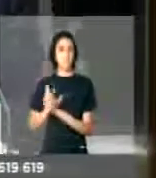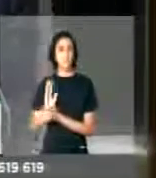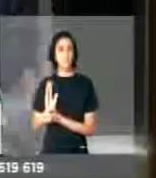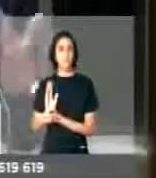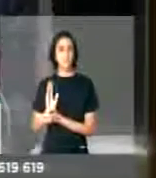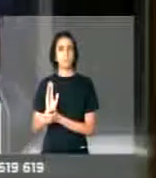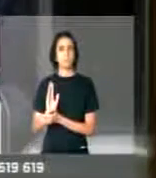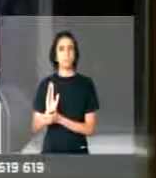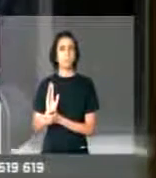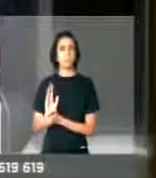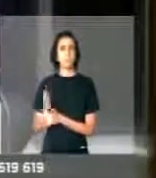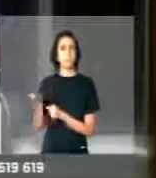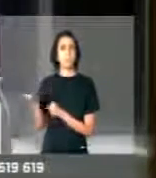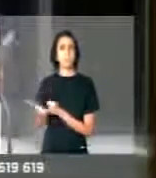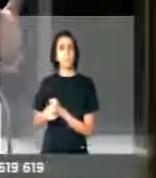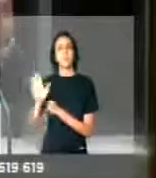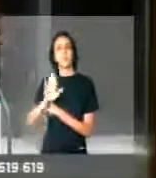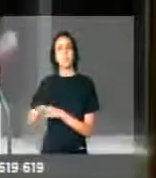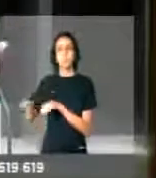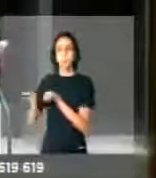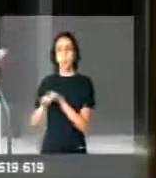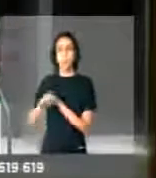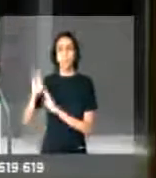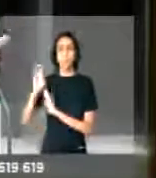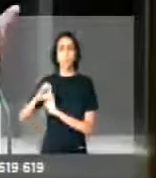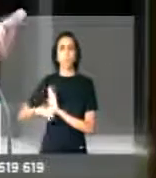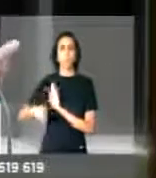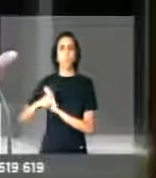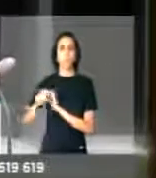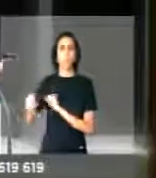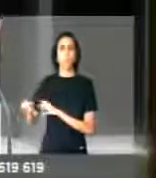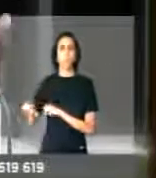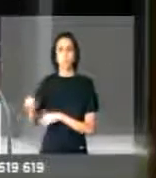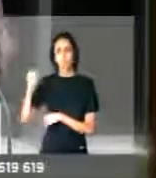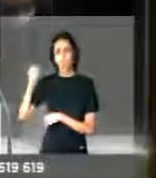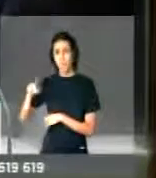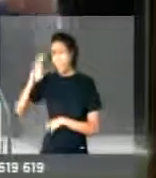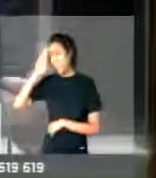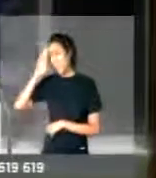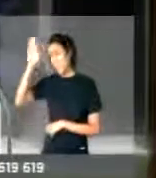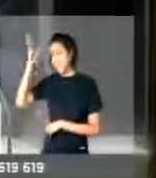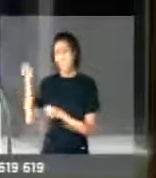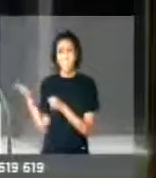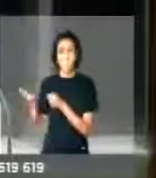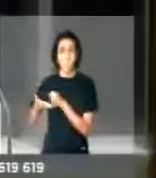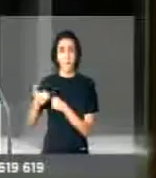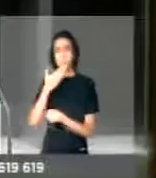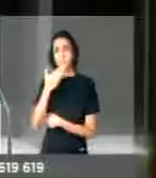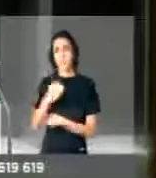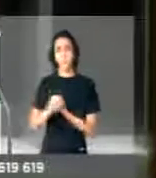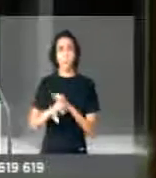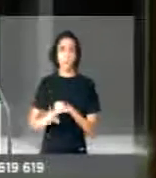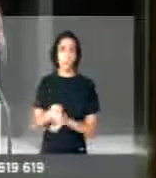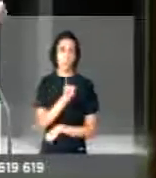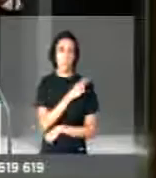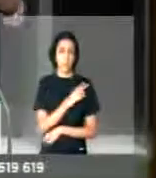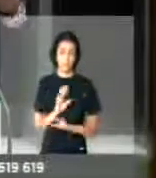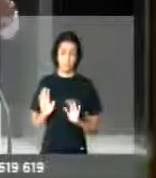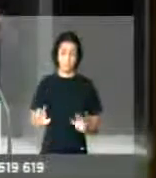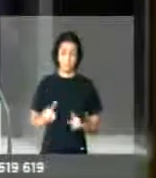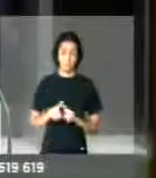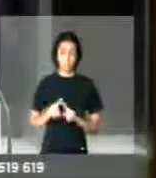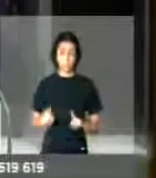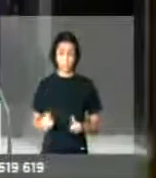Nacional Comum Curricular, que é uma pedra angular para o ensino médio. Mas